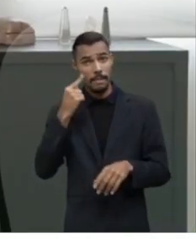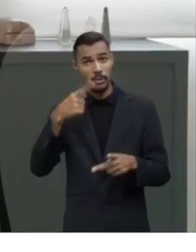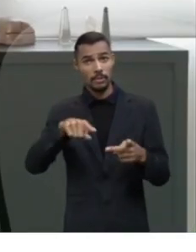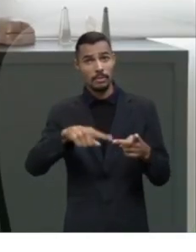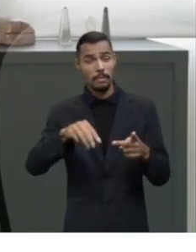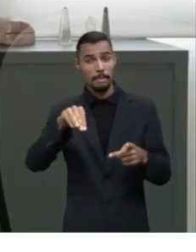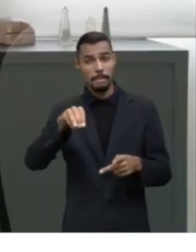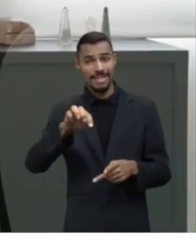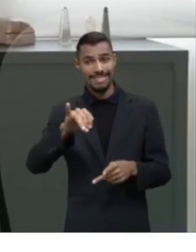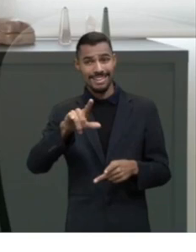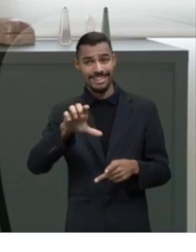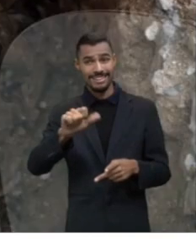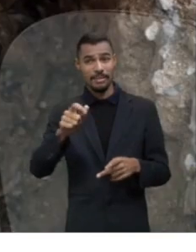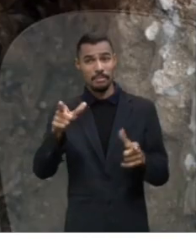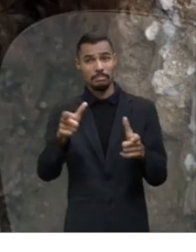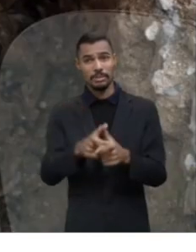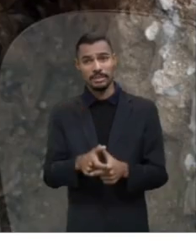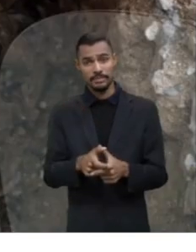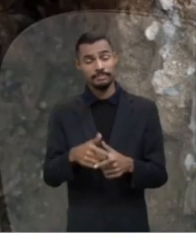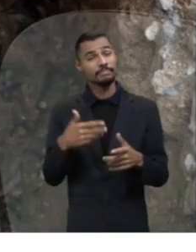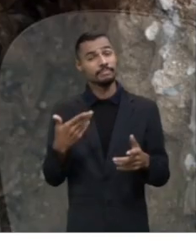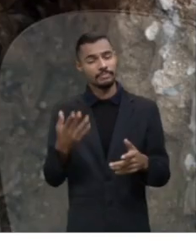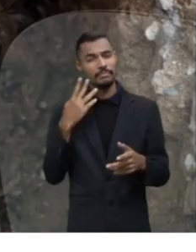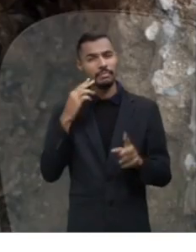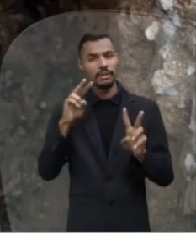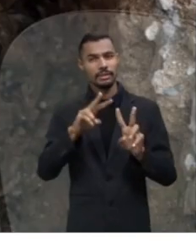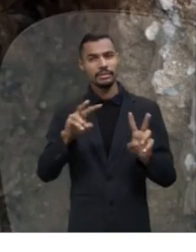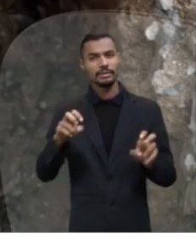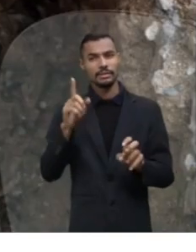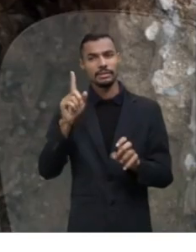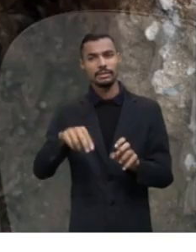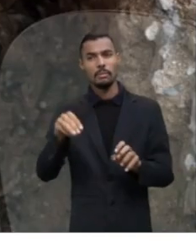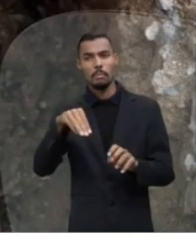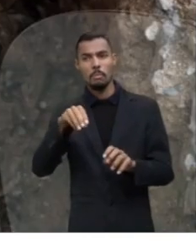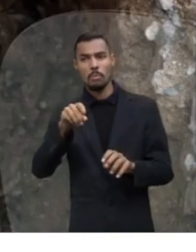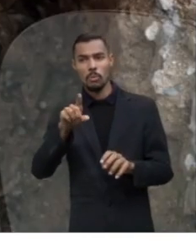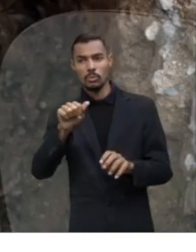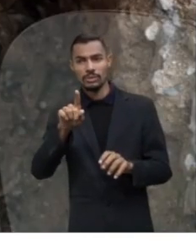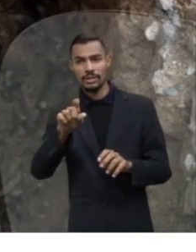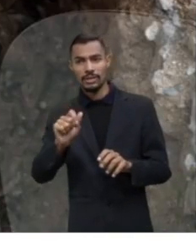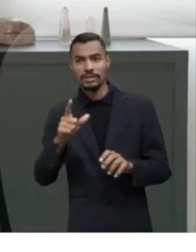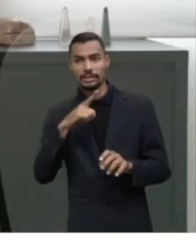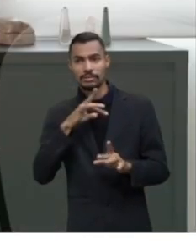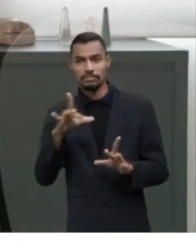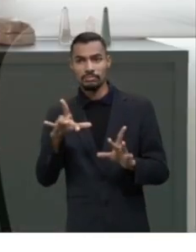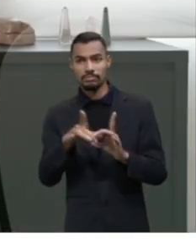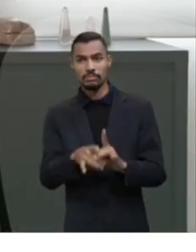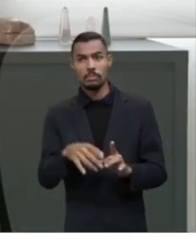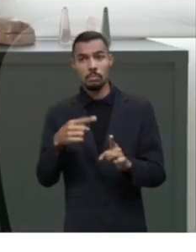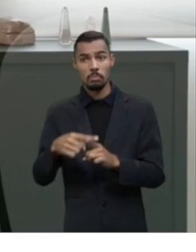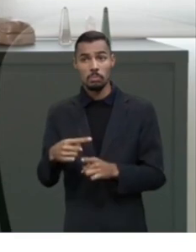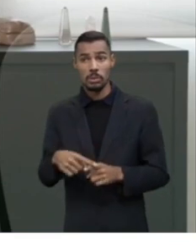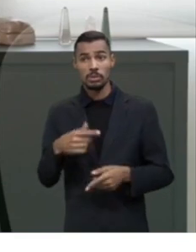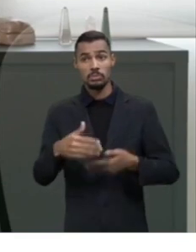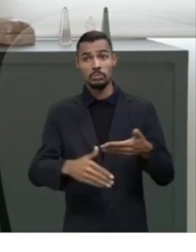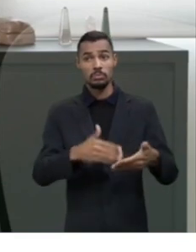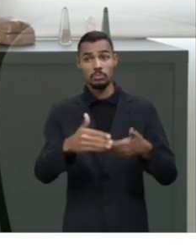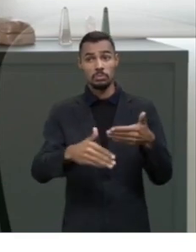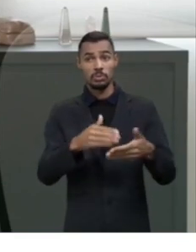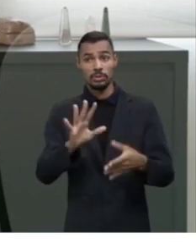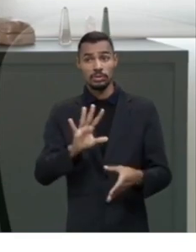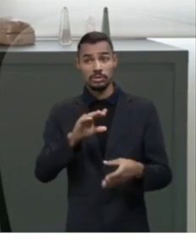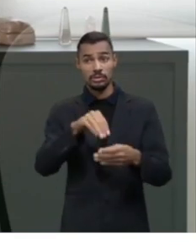estacas metálicas, essa área é muito pequena. E também no caso de estacas pré-moldadas, tá? Estacas cravadas, porque o próprio procedimento